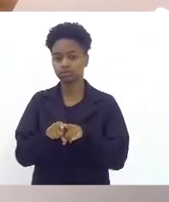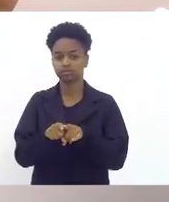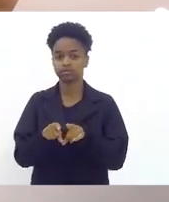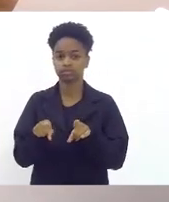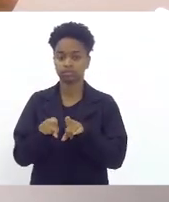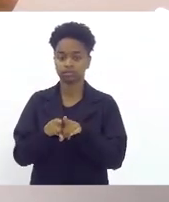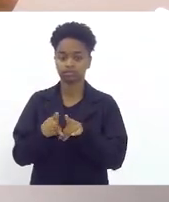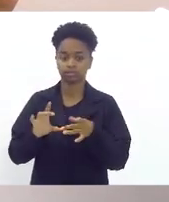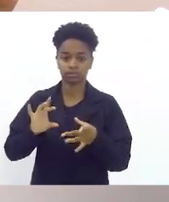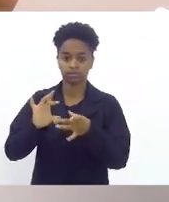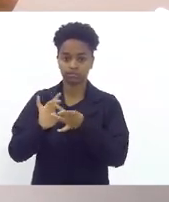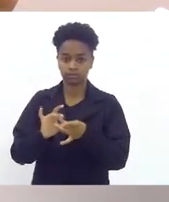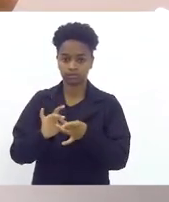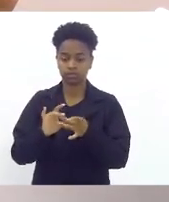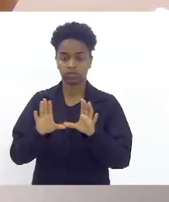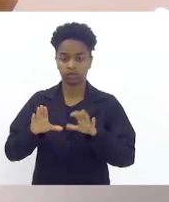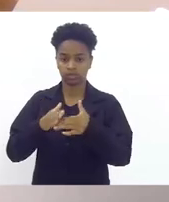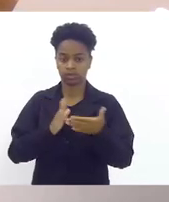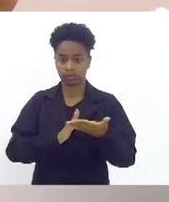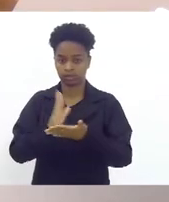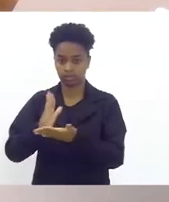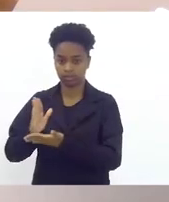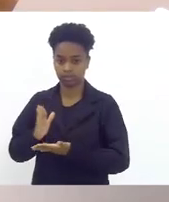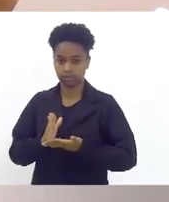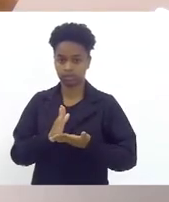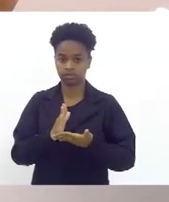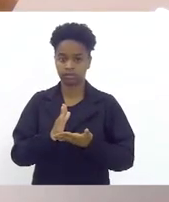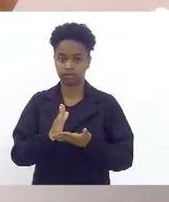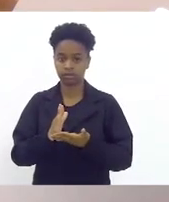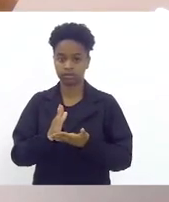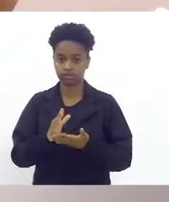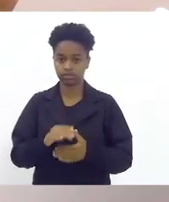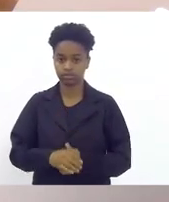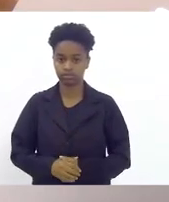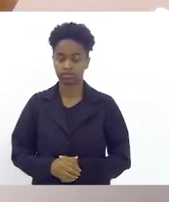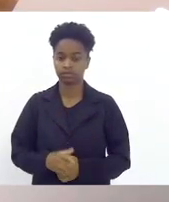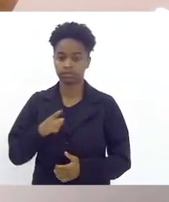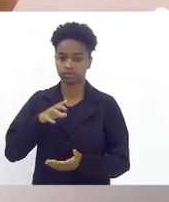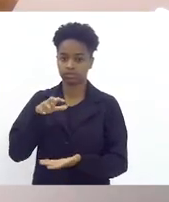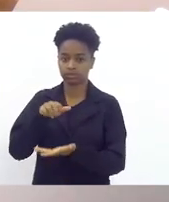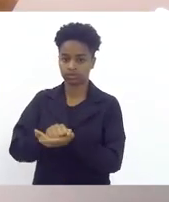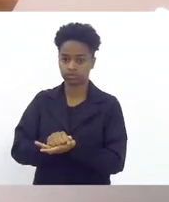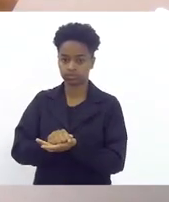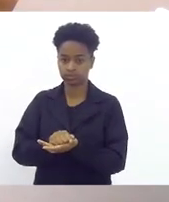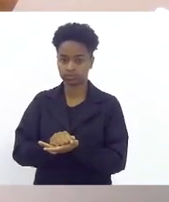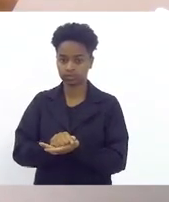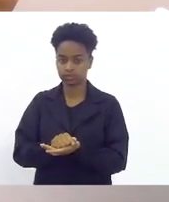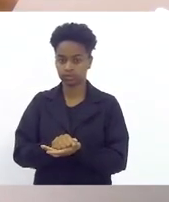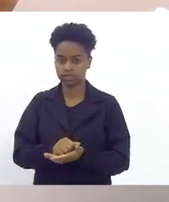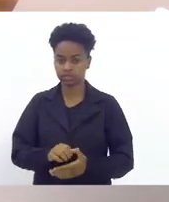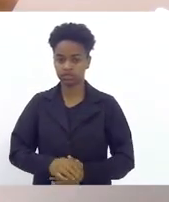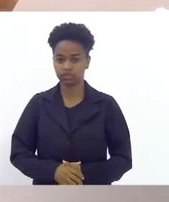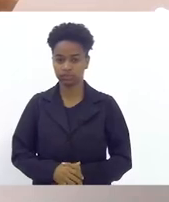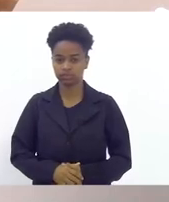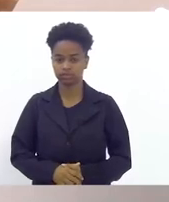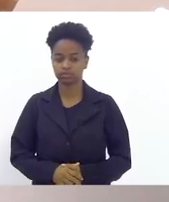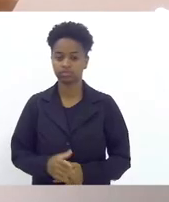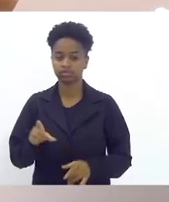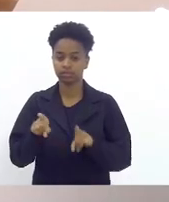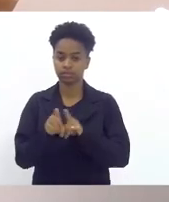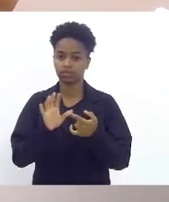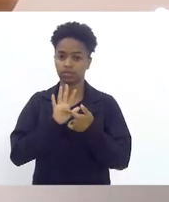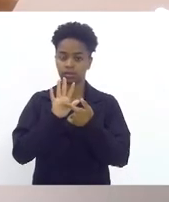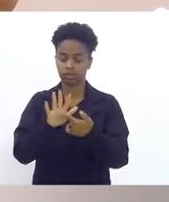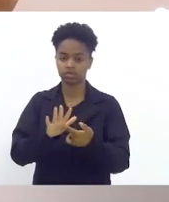uma comissão de aprovados no último concurso do IBAMA que estamos no cadastro de reserva tu me permitiu trazer esse ponto aqui